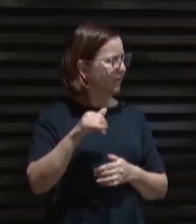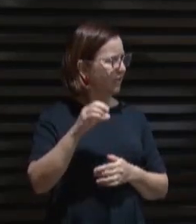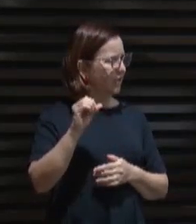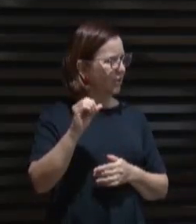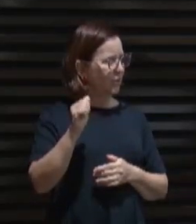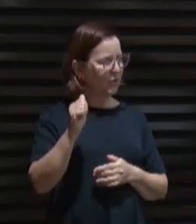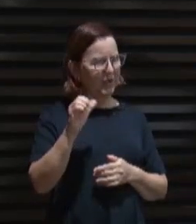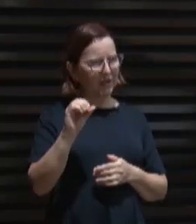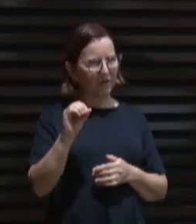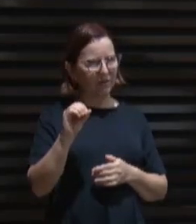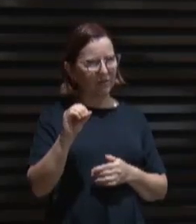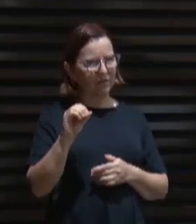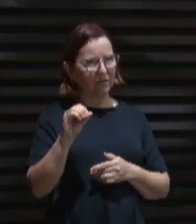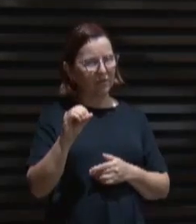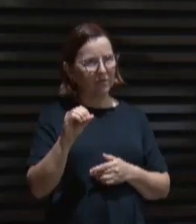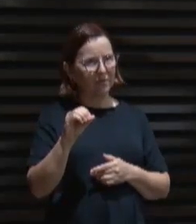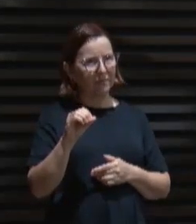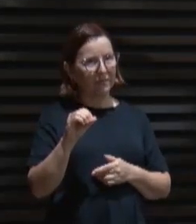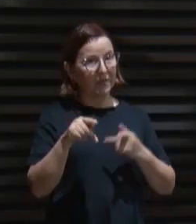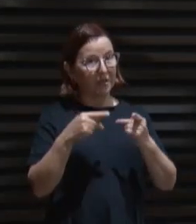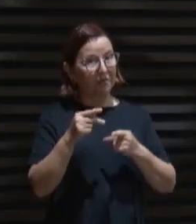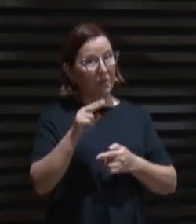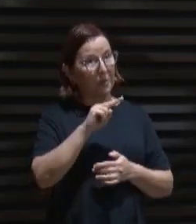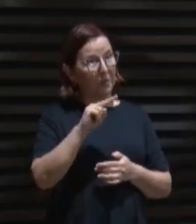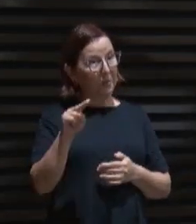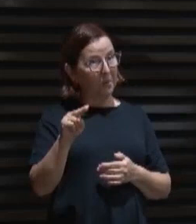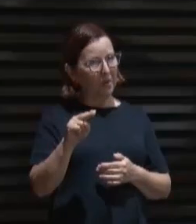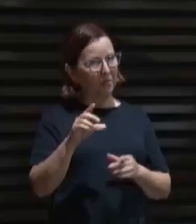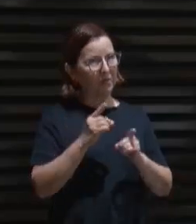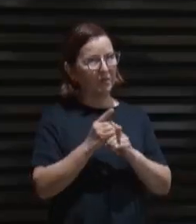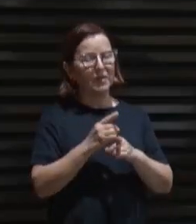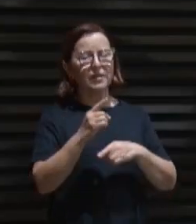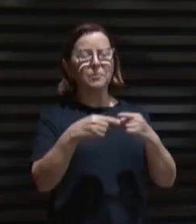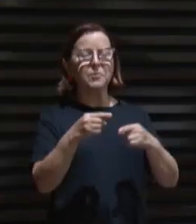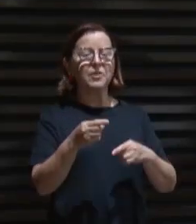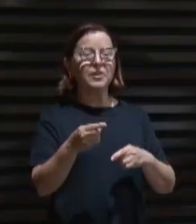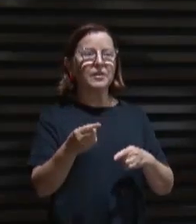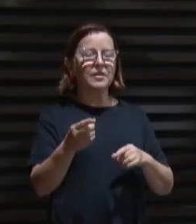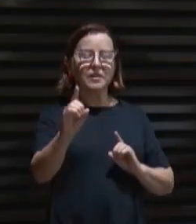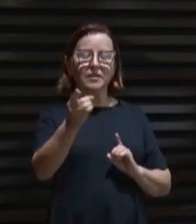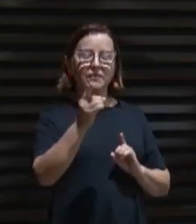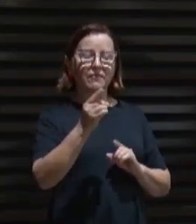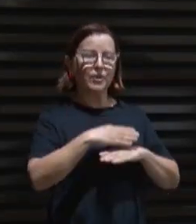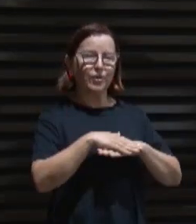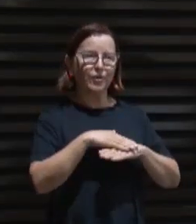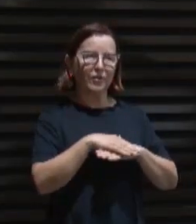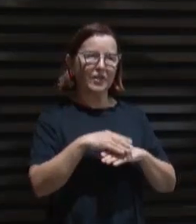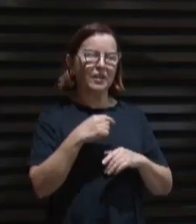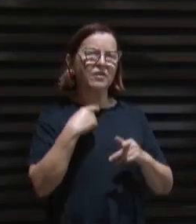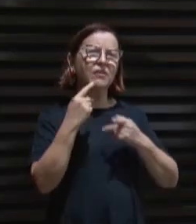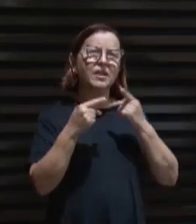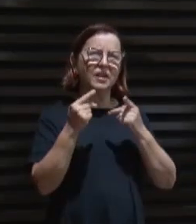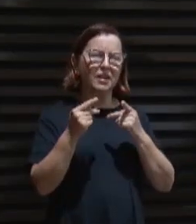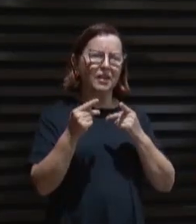E deu o nome do discípulo possível. Depois ele veio aqui falar comigo e eu disse,